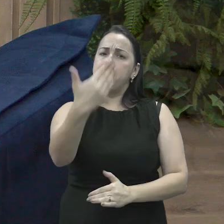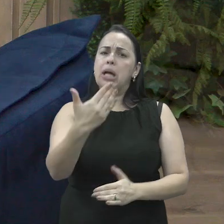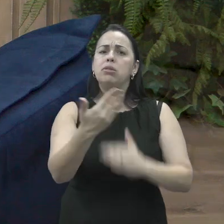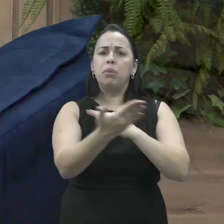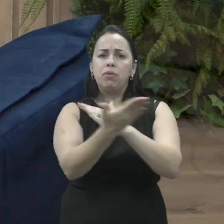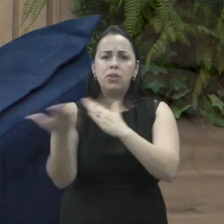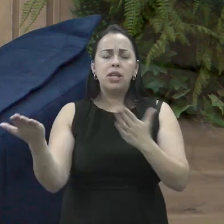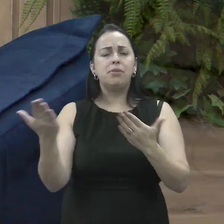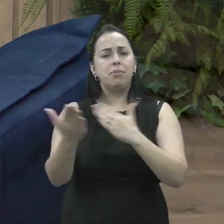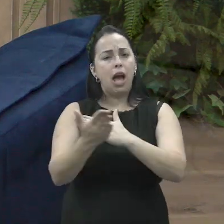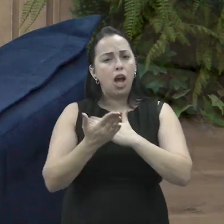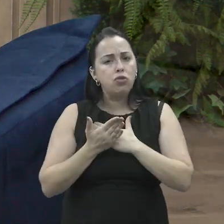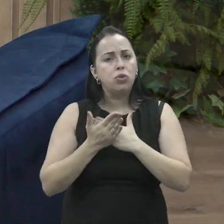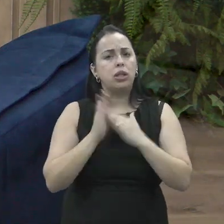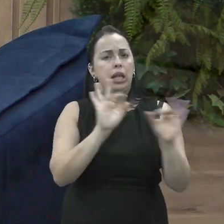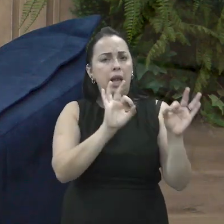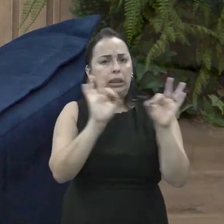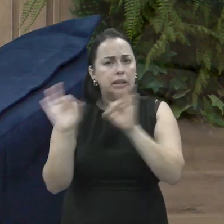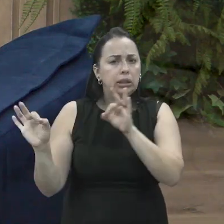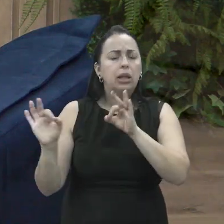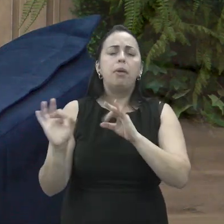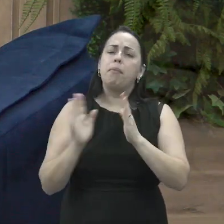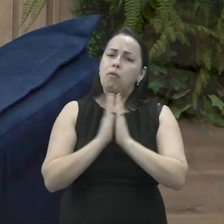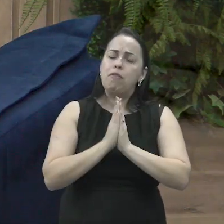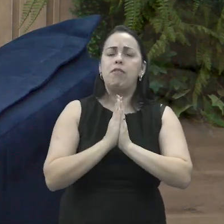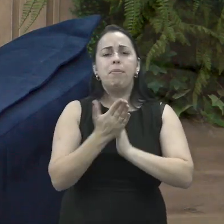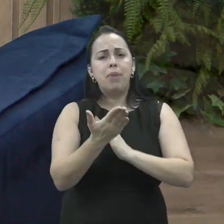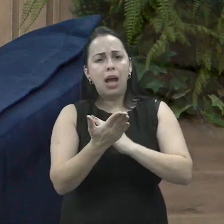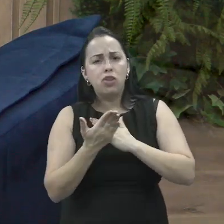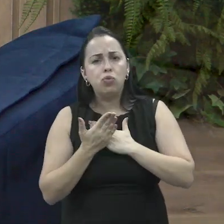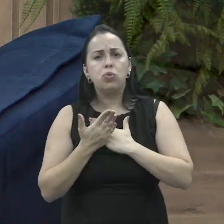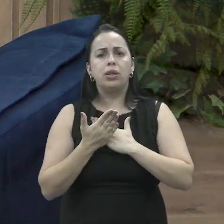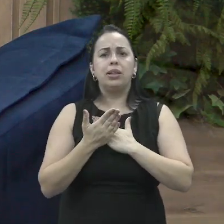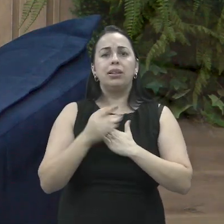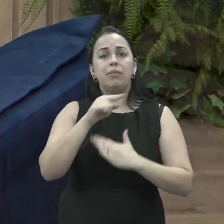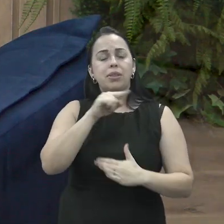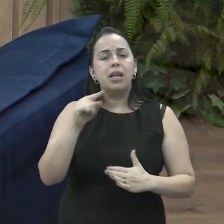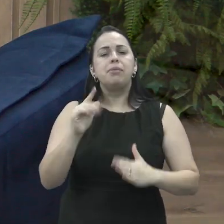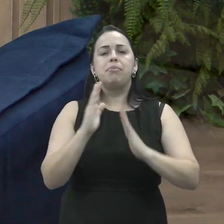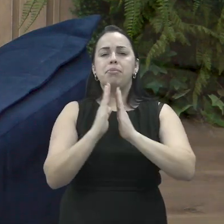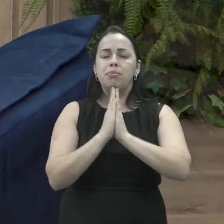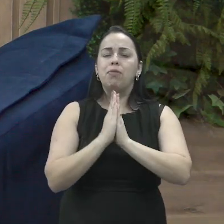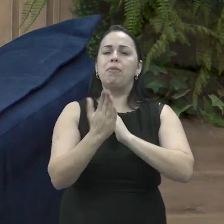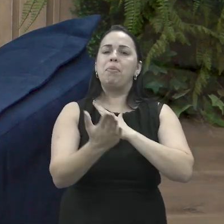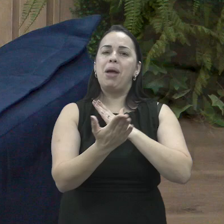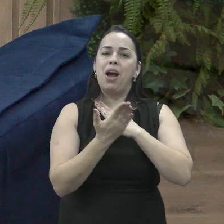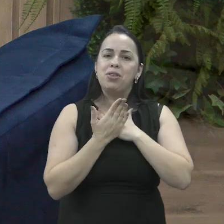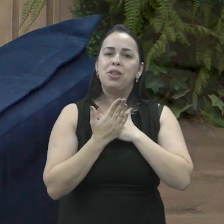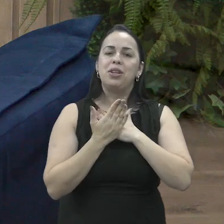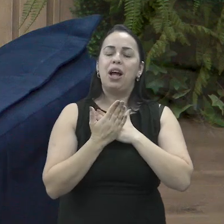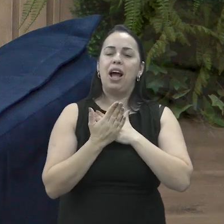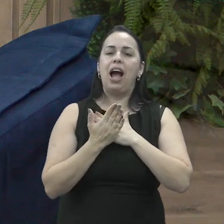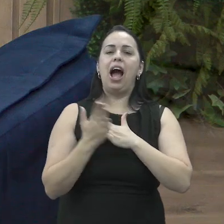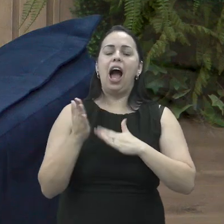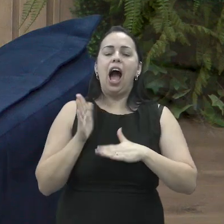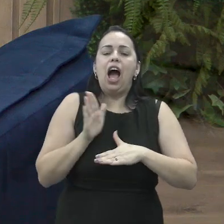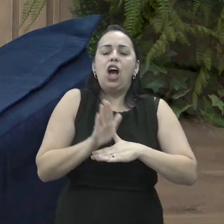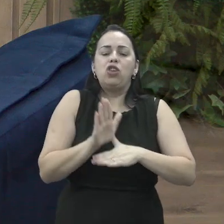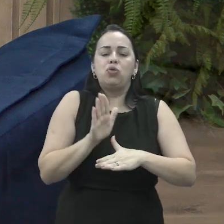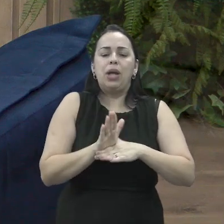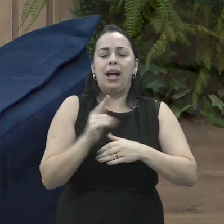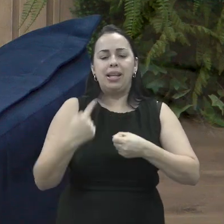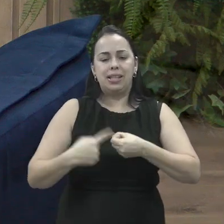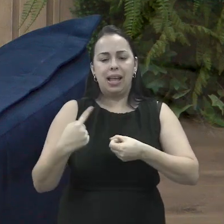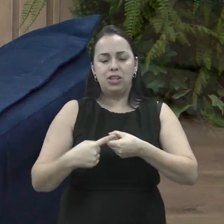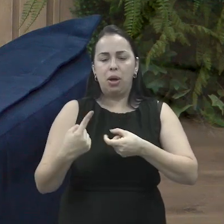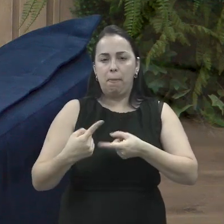né? A ajuda de cada um aí que esteja acompanhando a gente, a ajuda de vocês, que vocês possam nos ajudar a